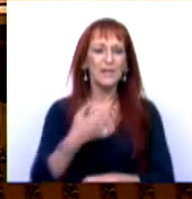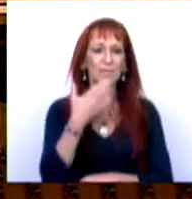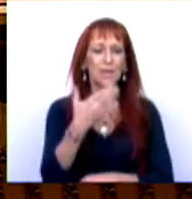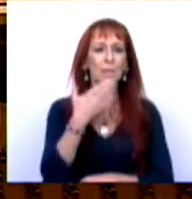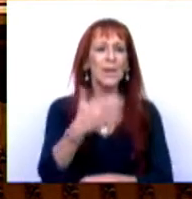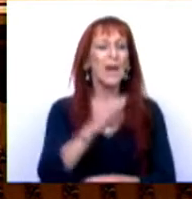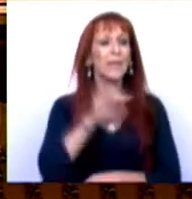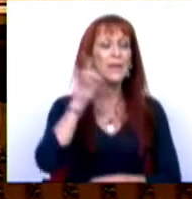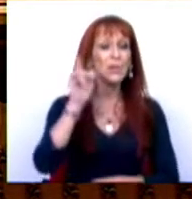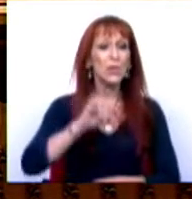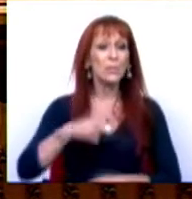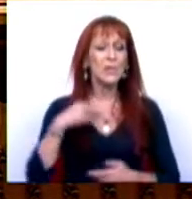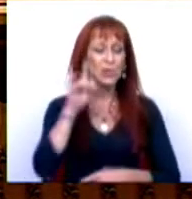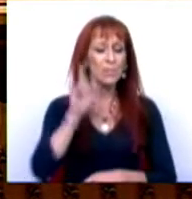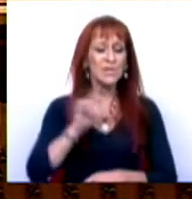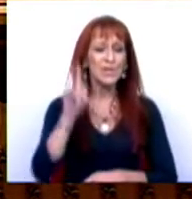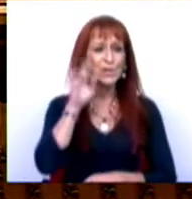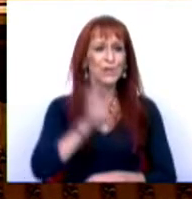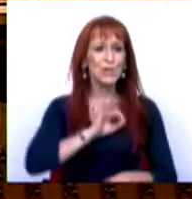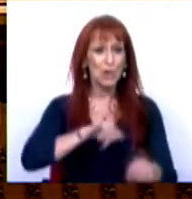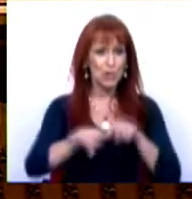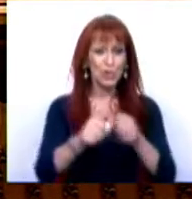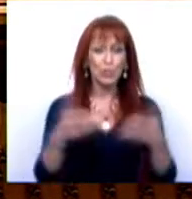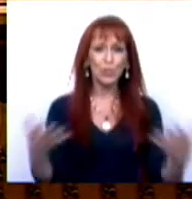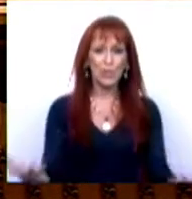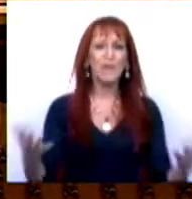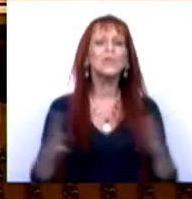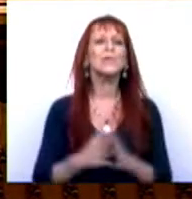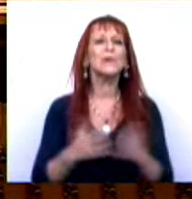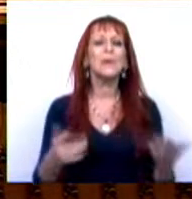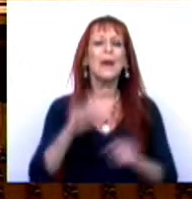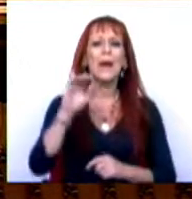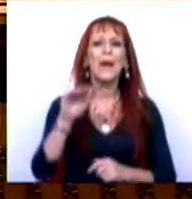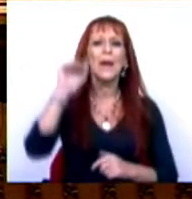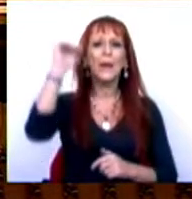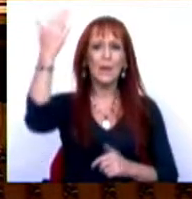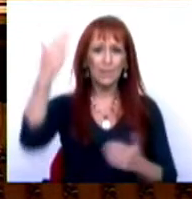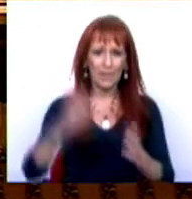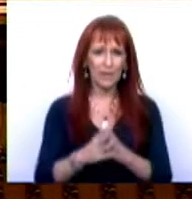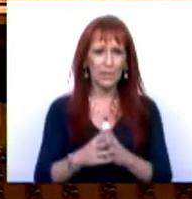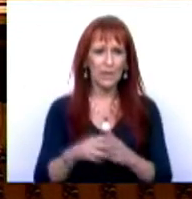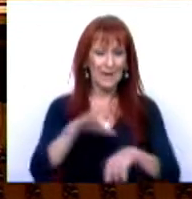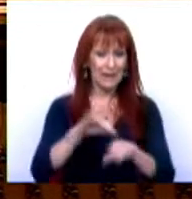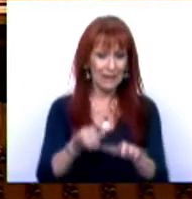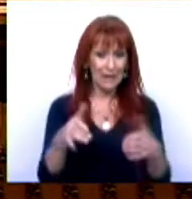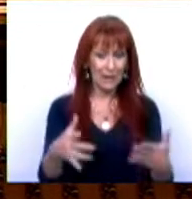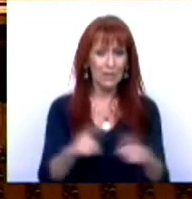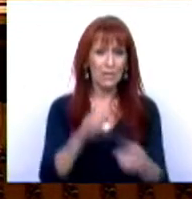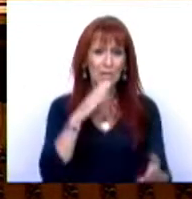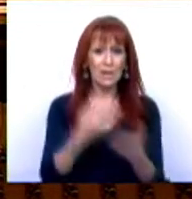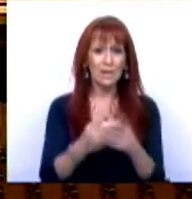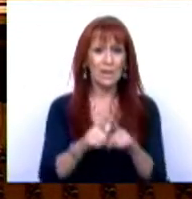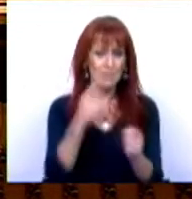Muito obrigada, Sra. Presidente, Sra. Presidente, Sras. e Srs. Deputados. Em primeiro lugar, a pandemia colocou